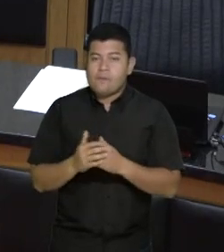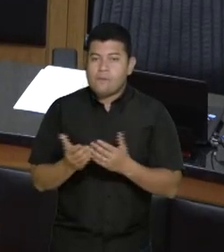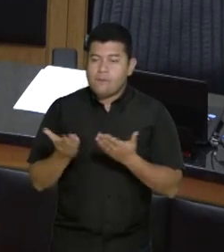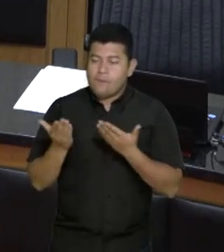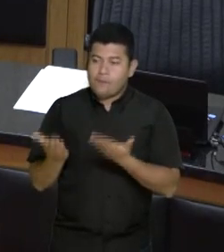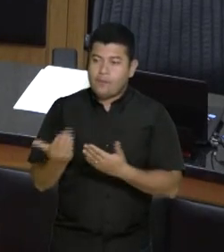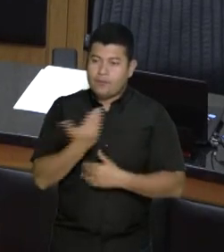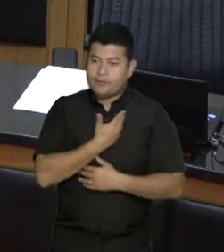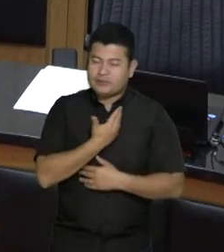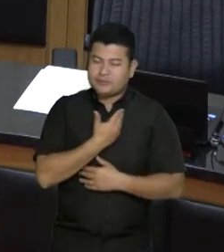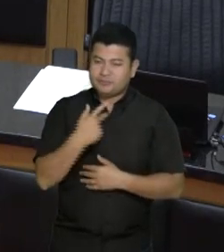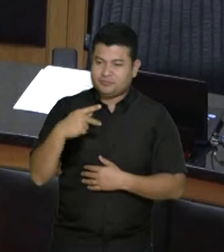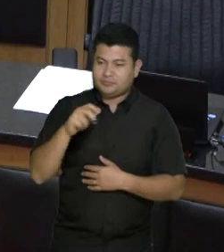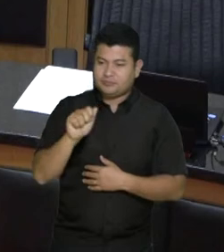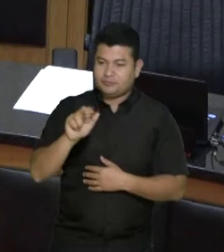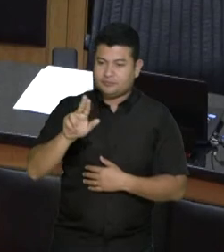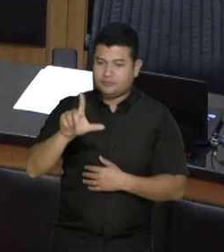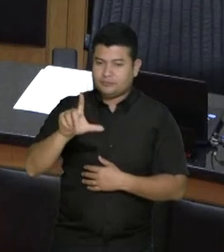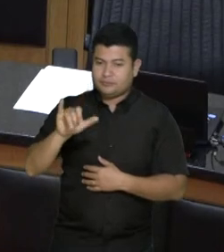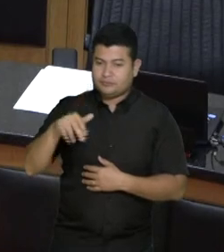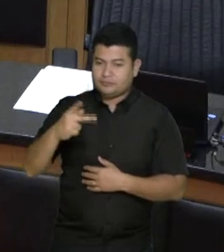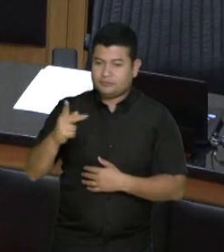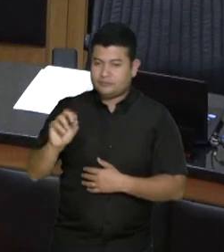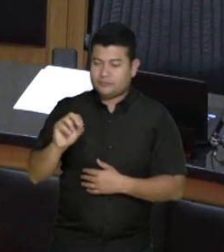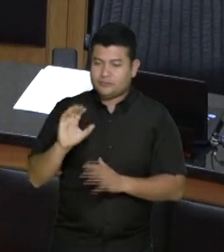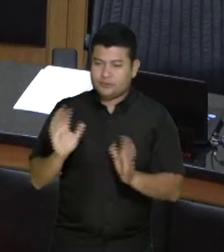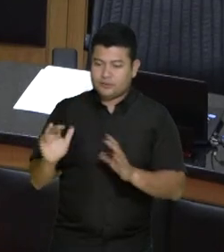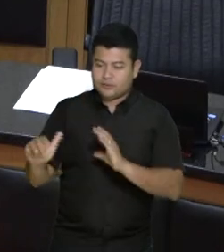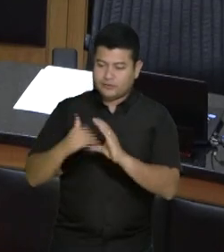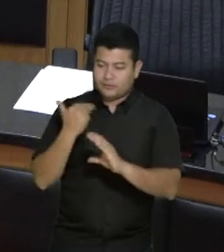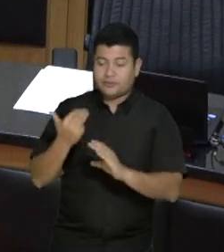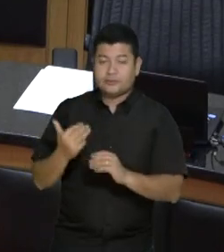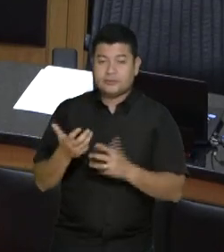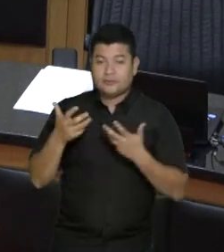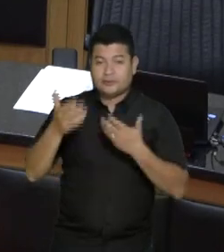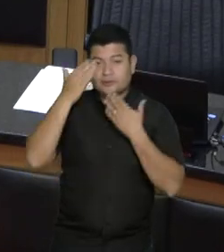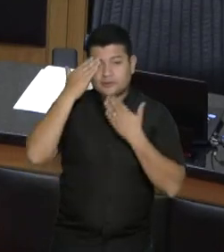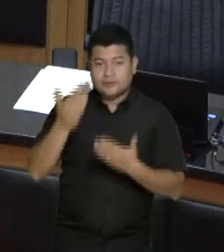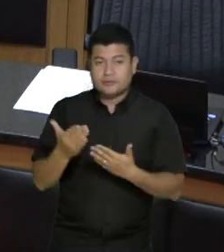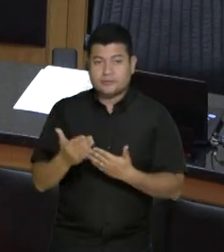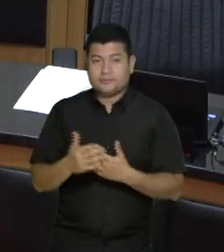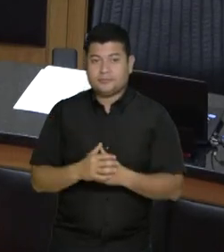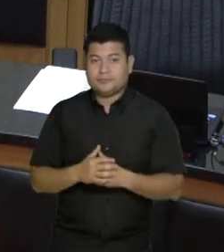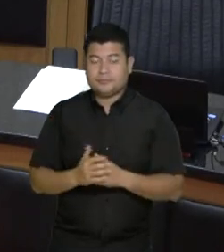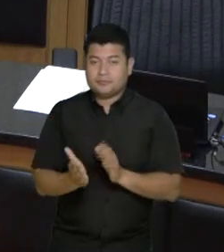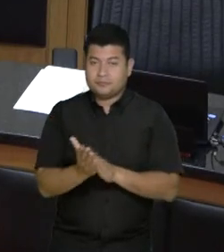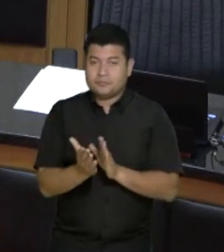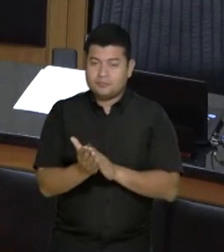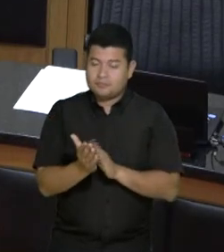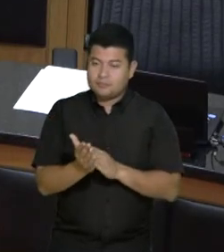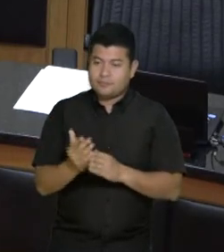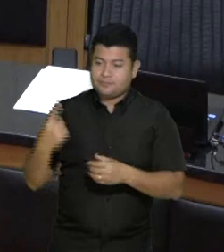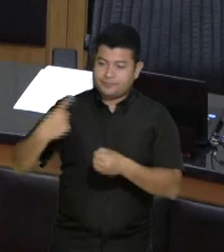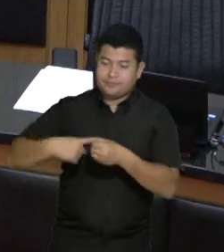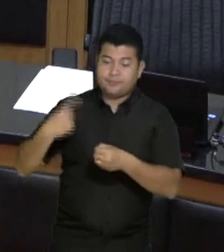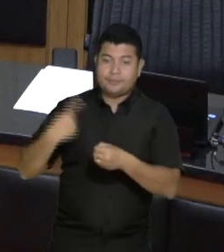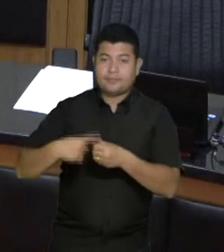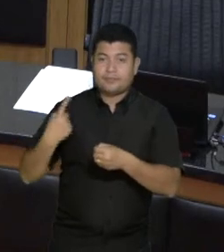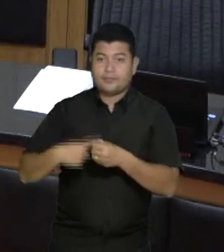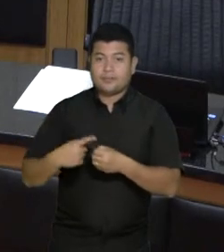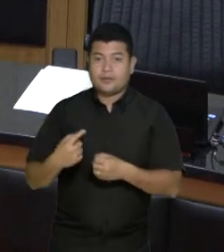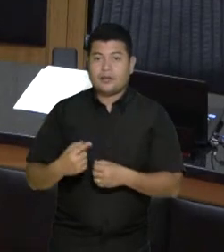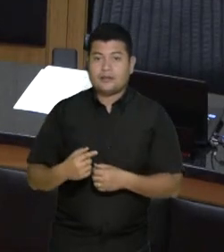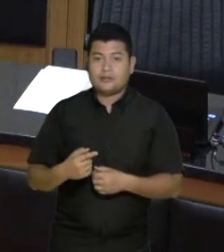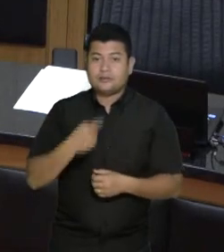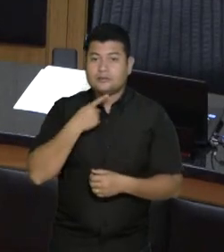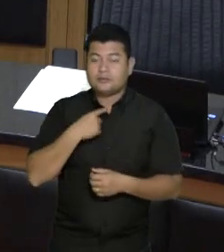remetido também aqui, então eu quero agradecer essa oportunidade, parabenizar o município, a vocês, desejar